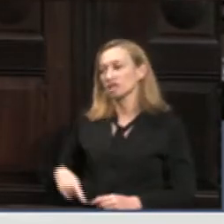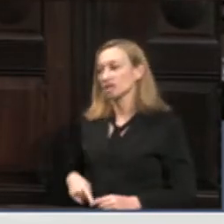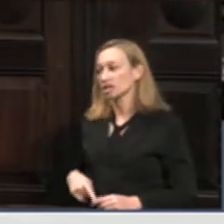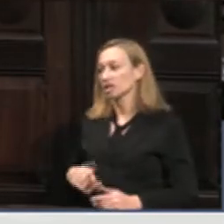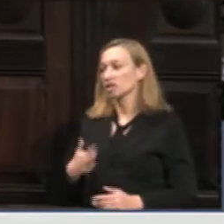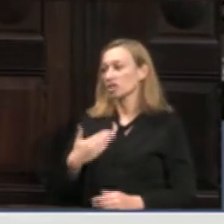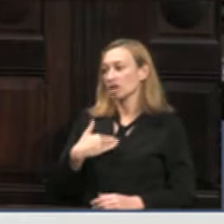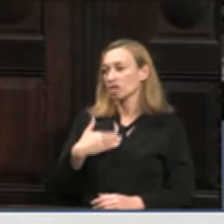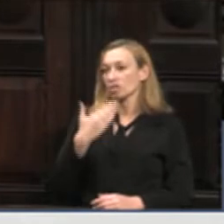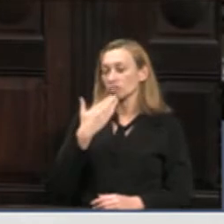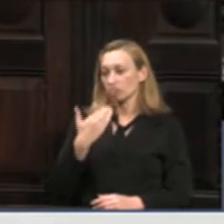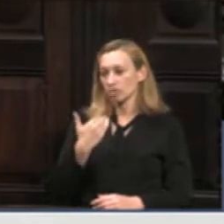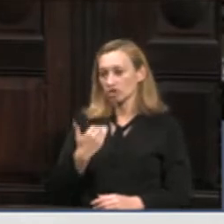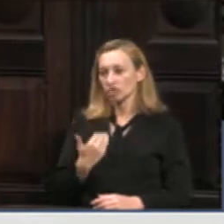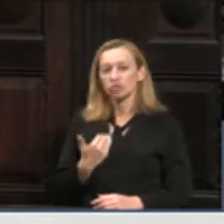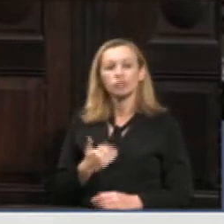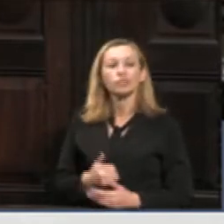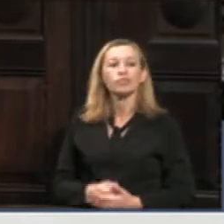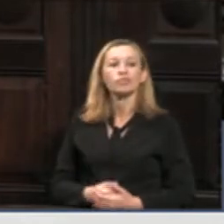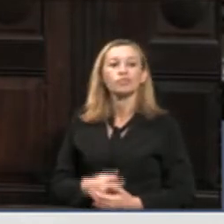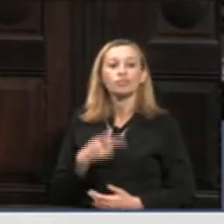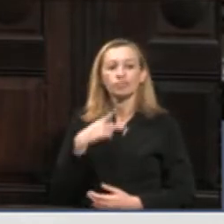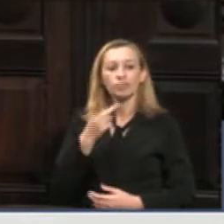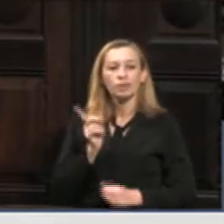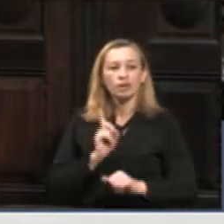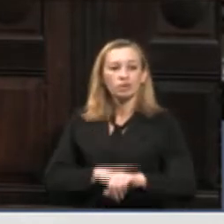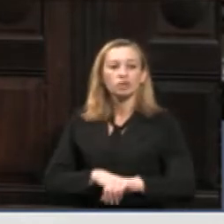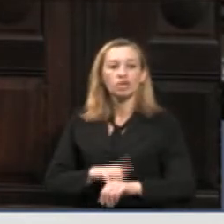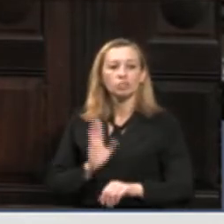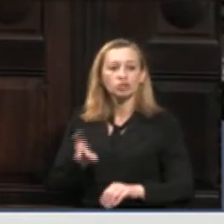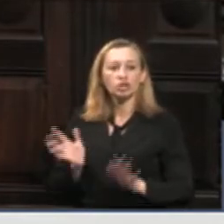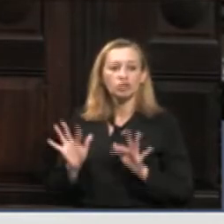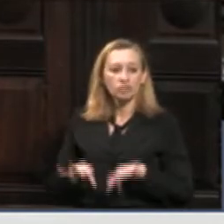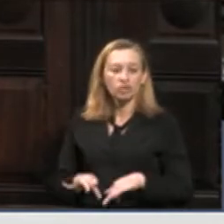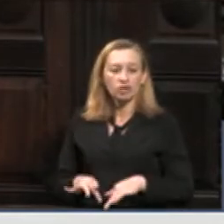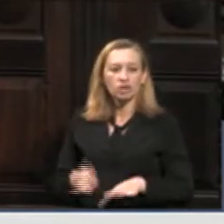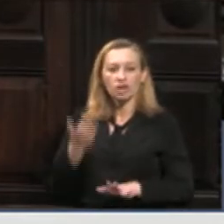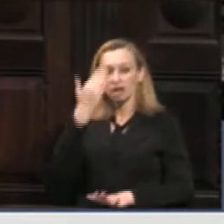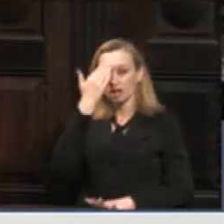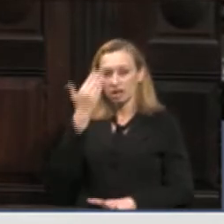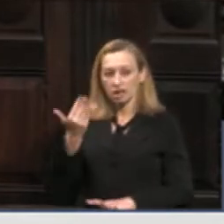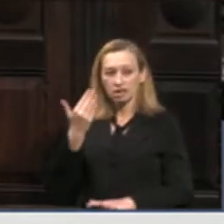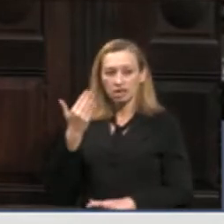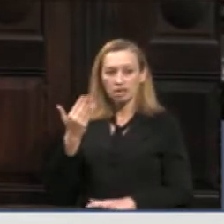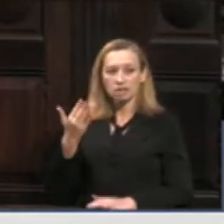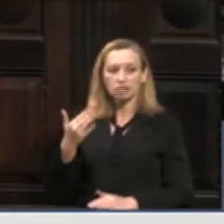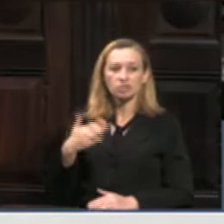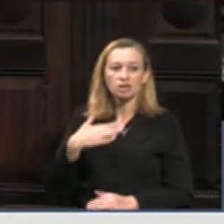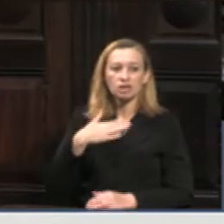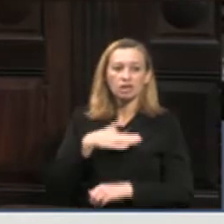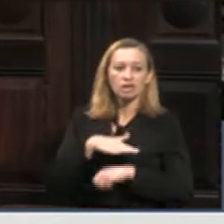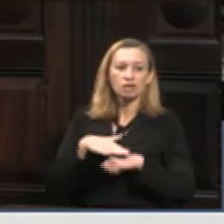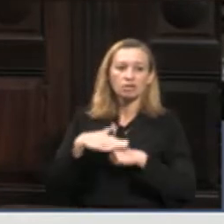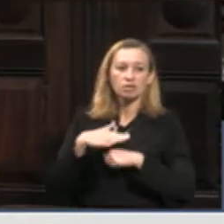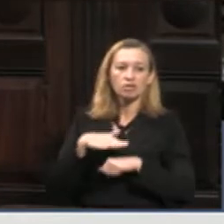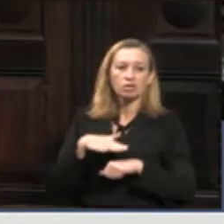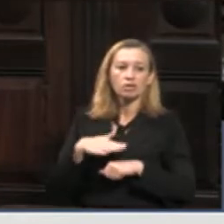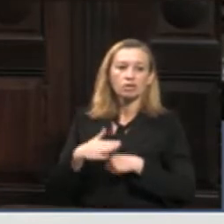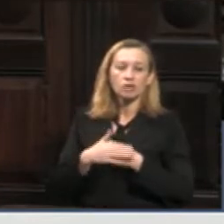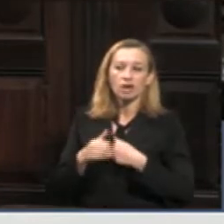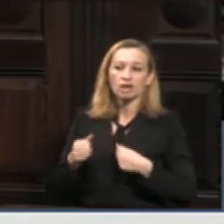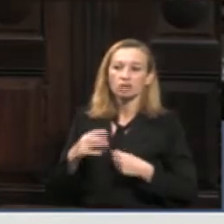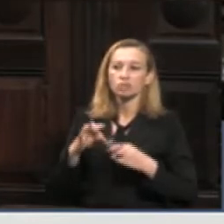apelo. Meu tempo está esgotado. Agradeço a Vossa Excelência a compreensão e aqui termino.